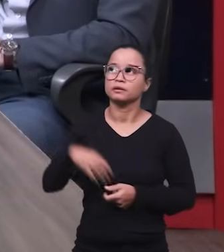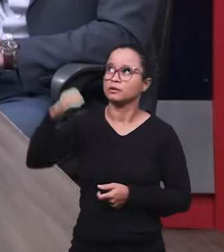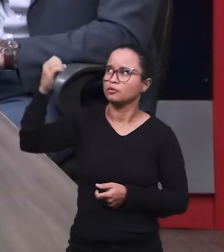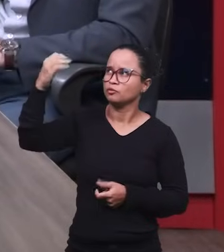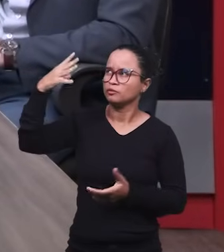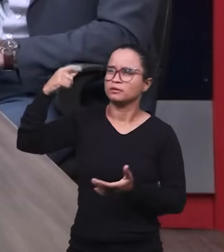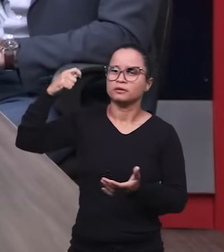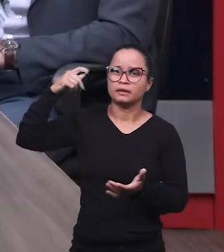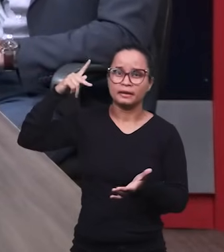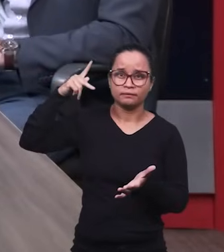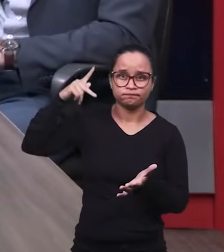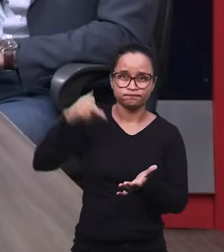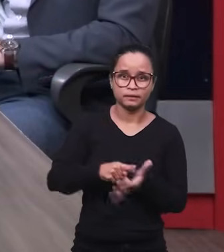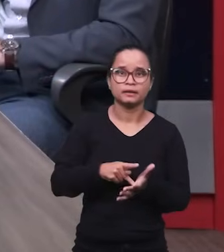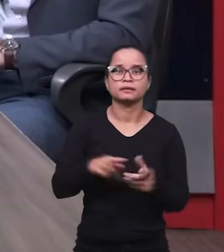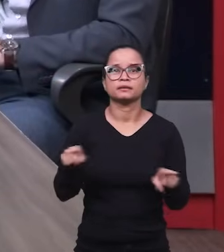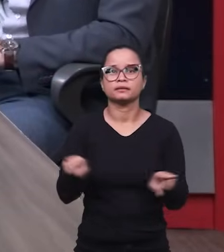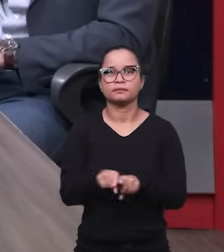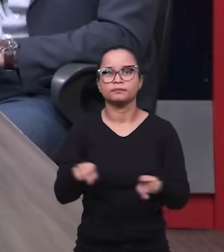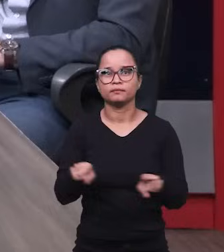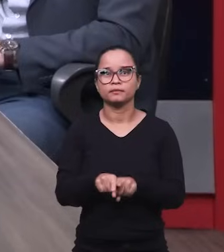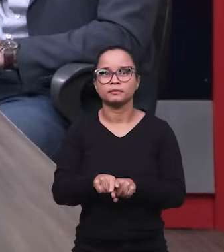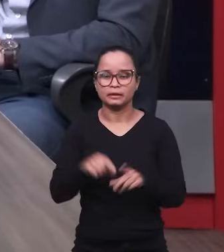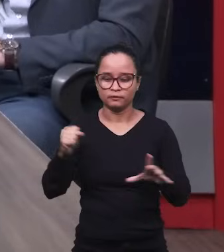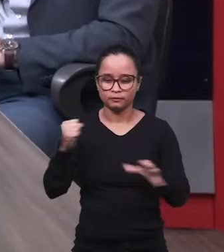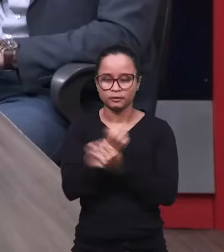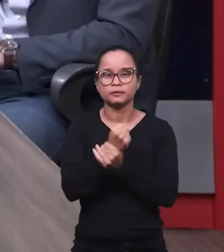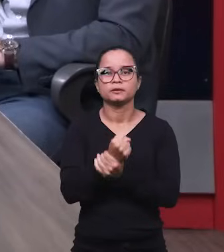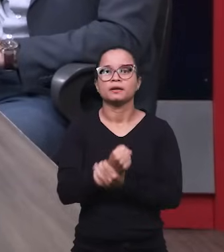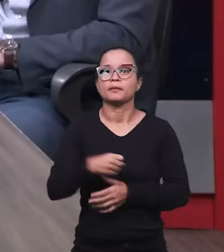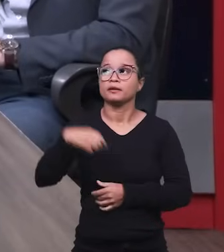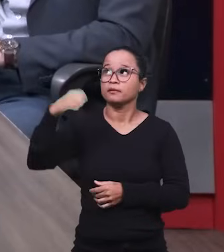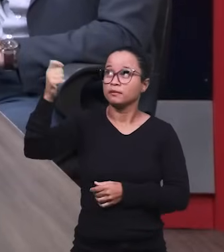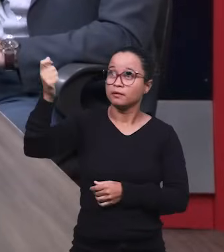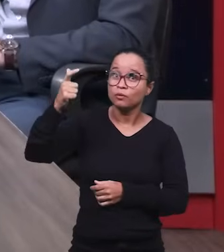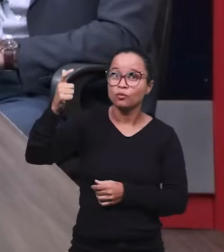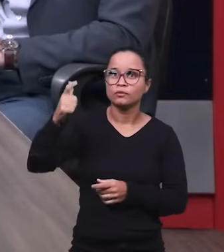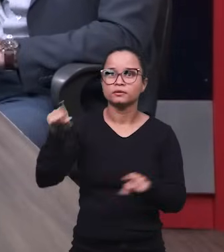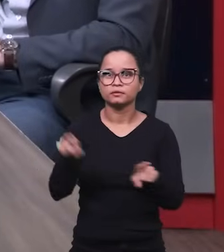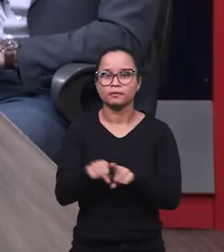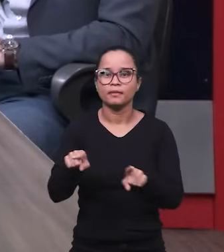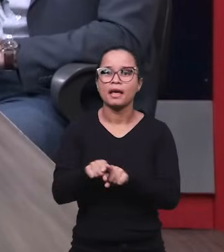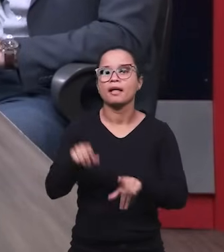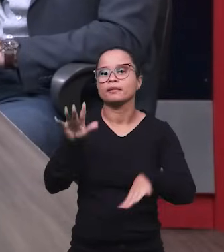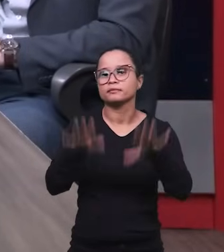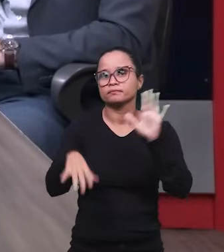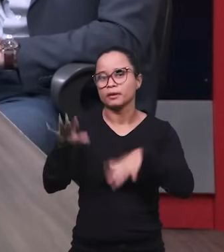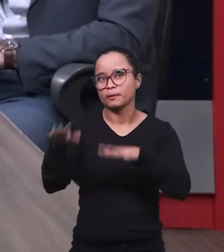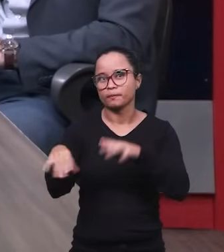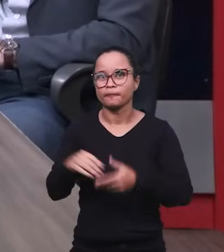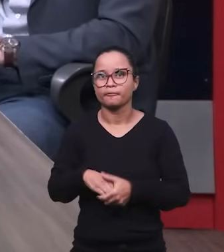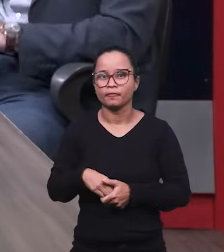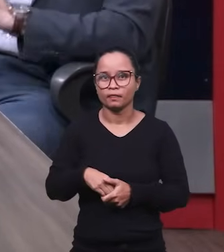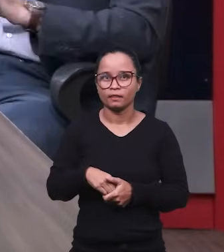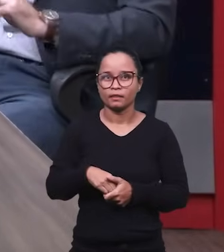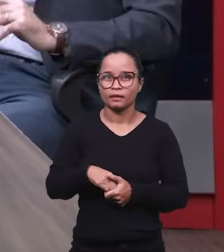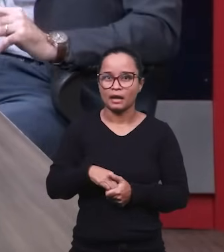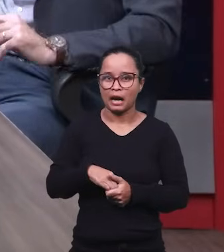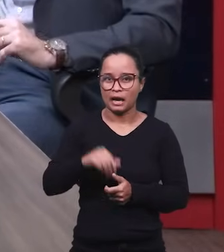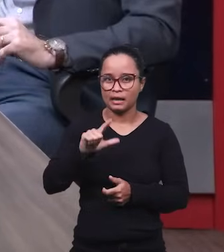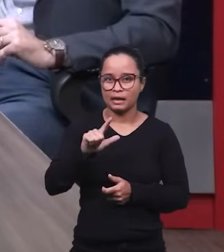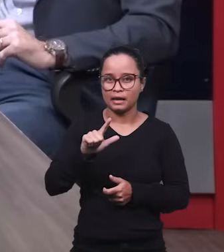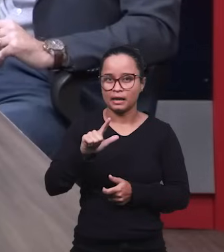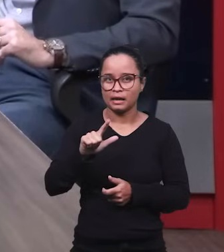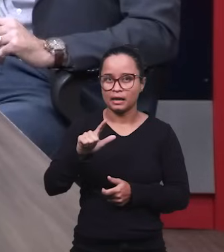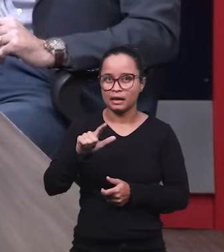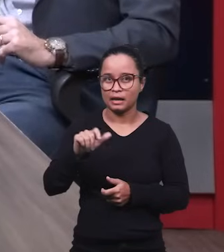era absoluta. Mas desse buraco nem a luz consegue escapar. Então, ela também é relativa. Aquela luz que o Senhor criou lá